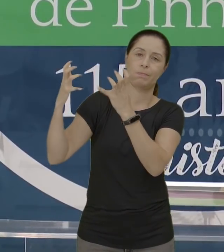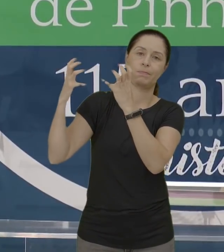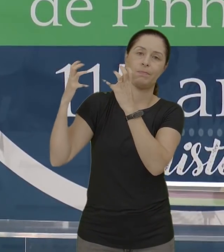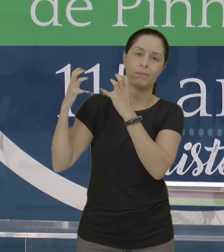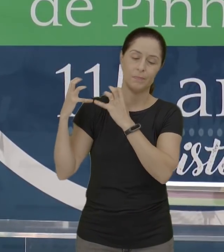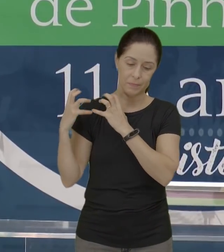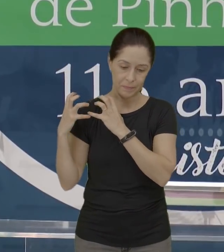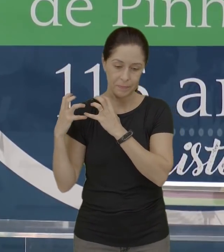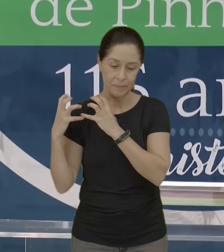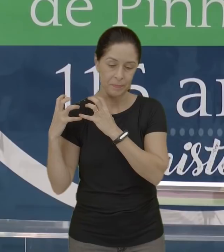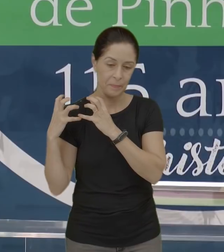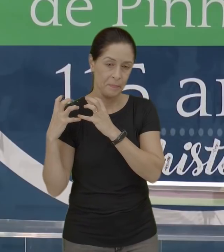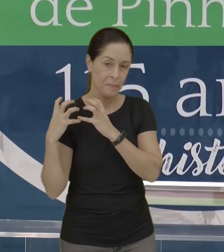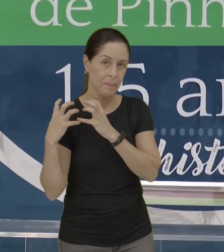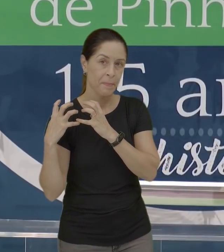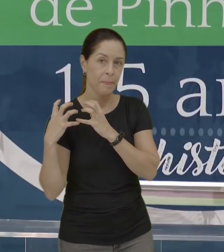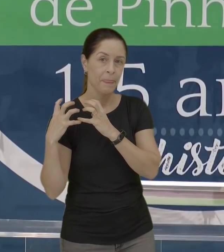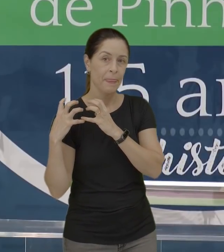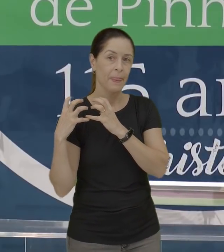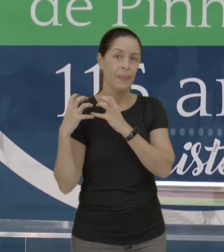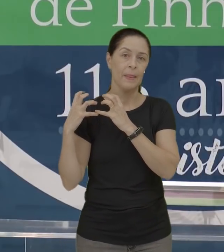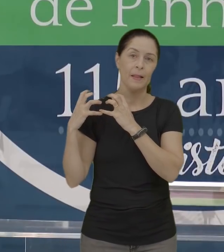pega 2 servos,